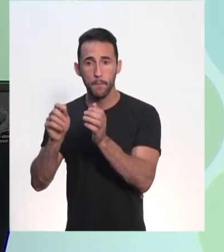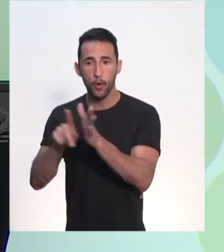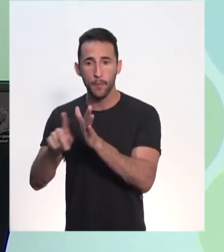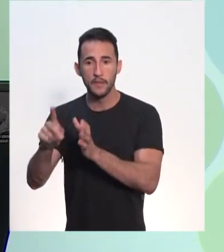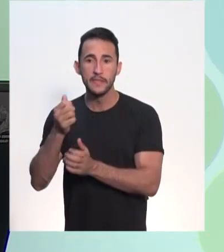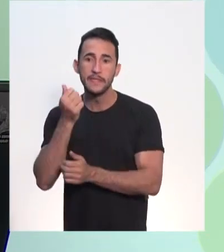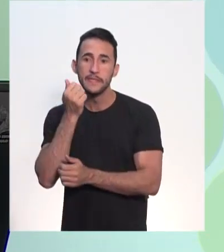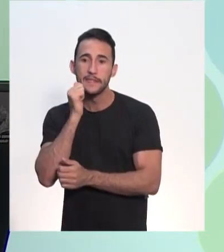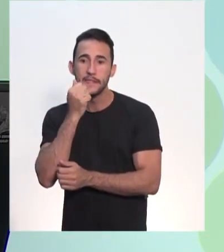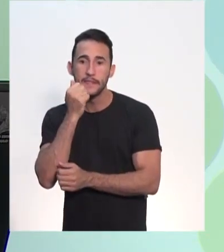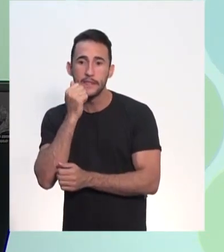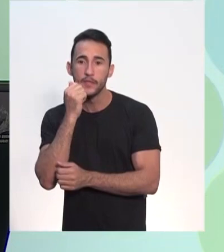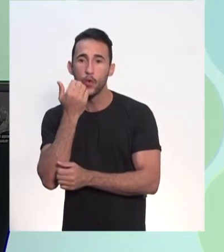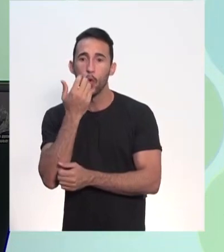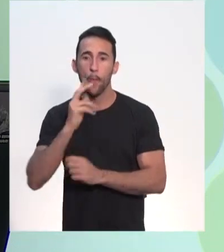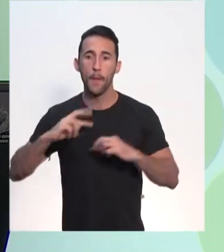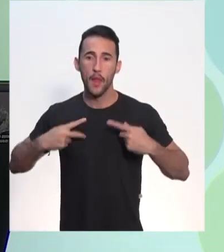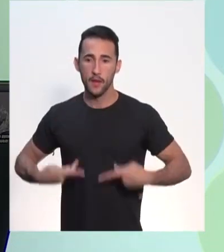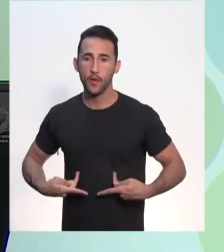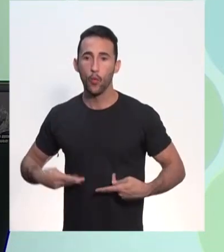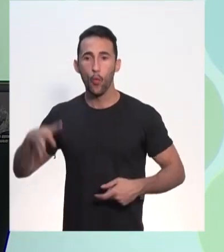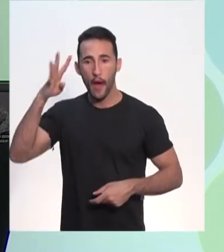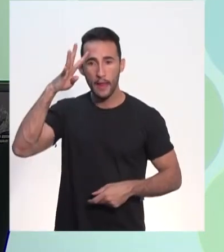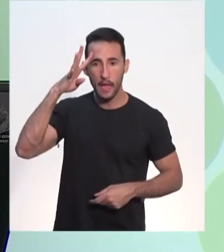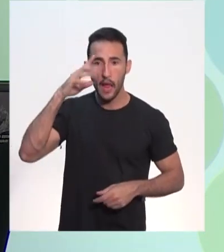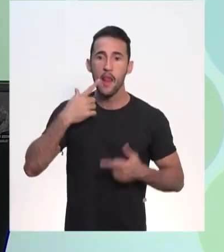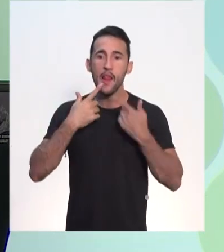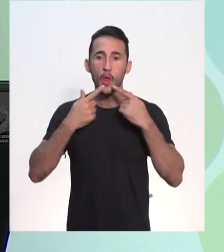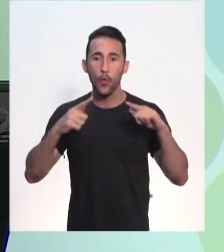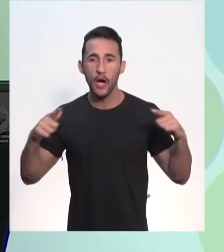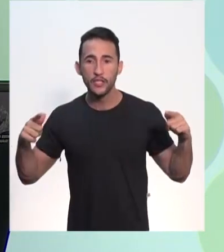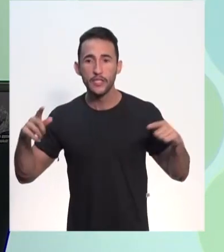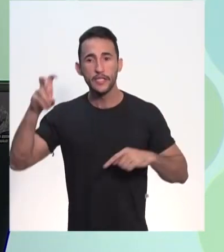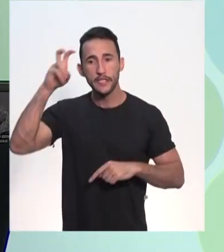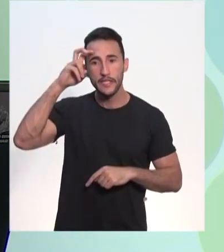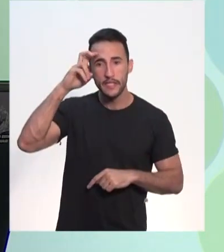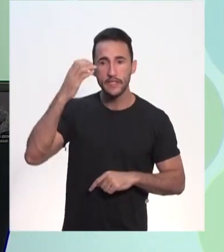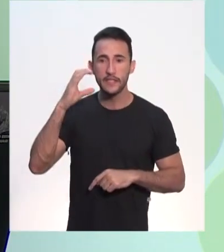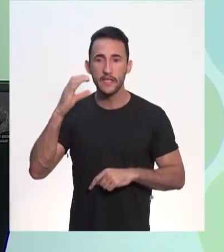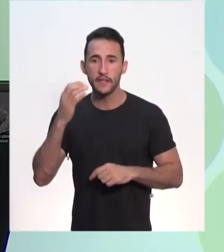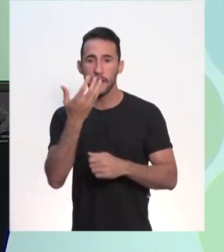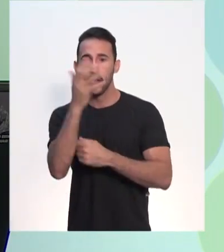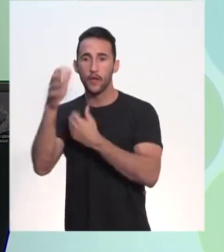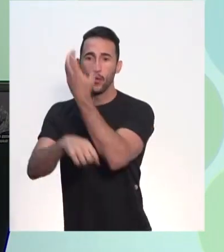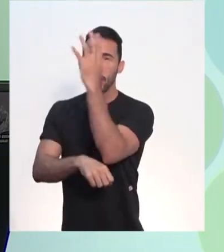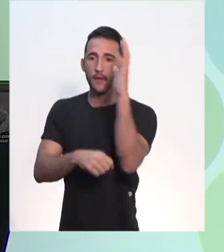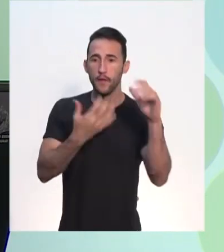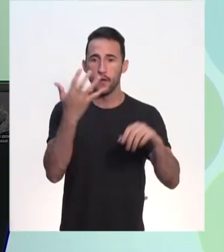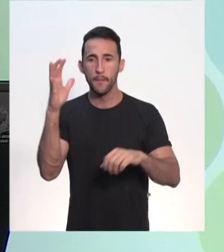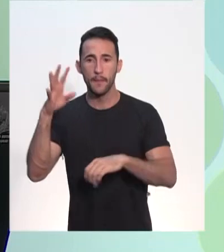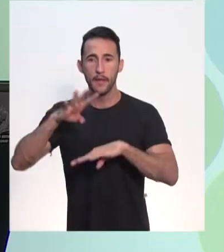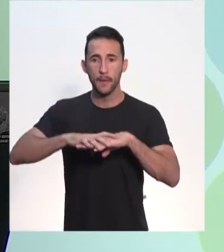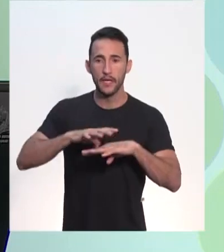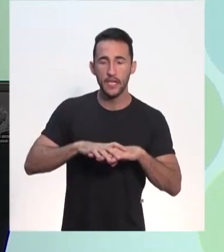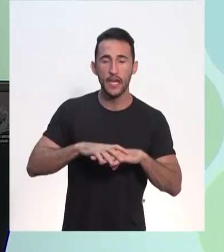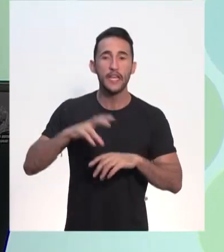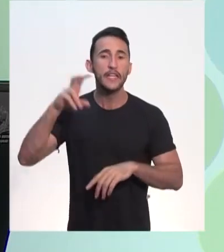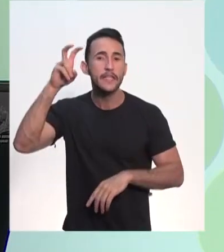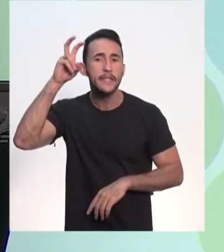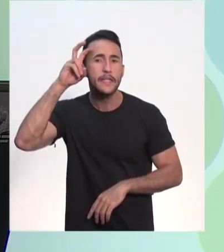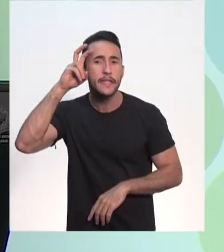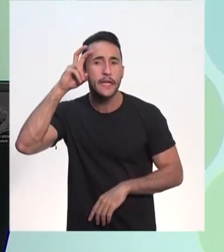passada. E aí eu acho importante a gente lembrar o seguinte, nós temos as ATPCs por